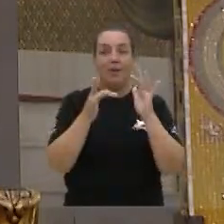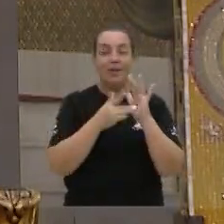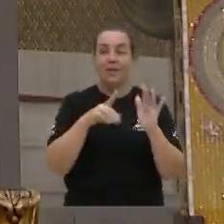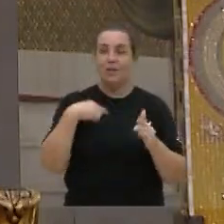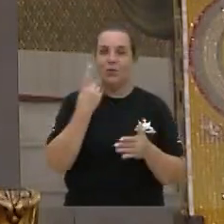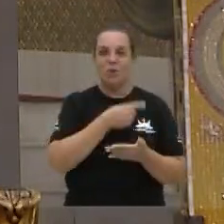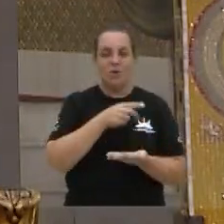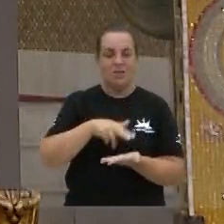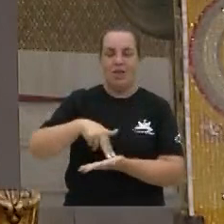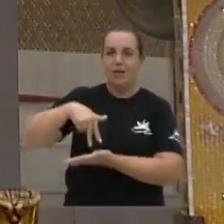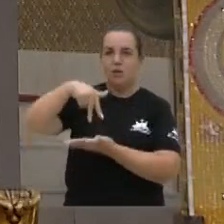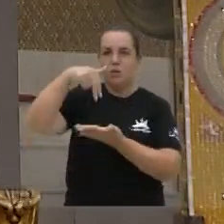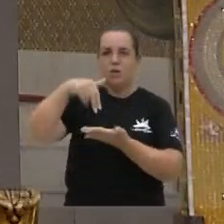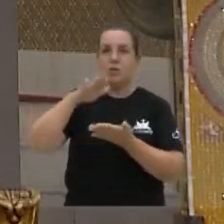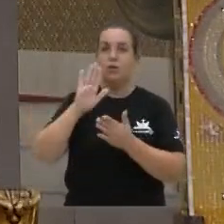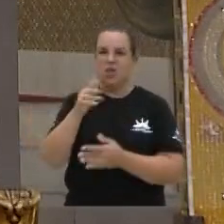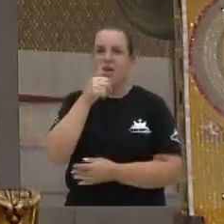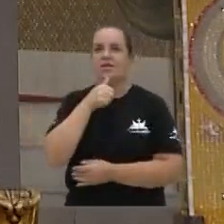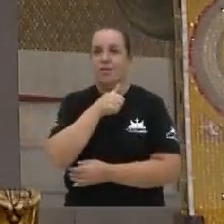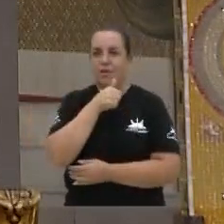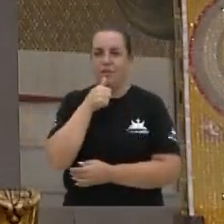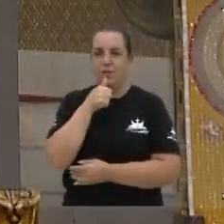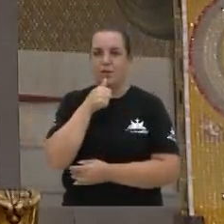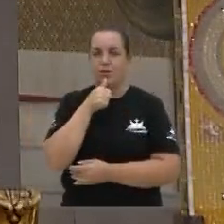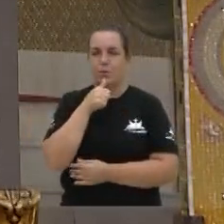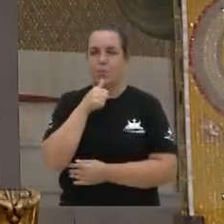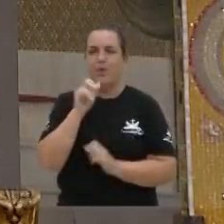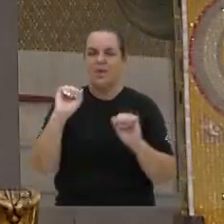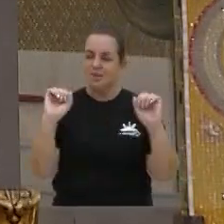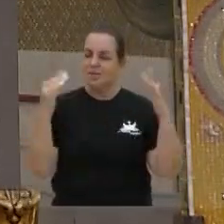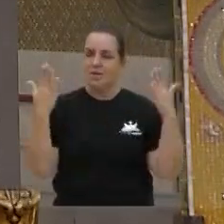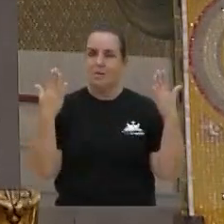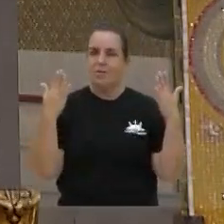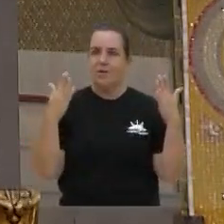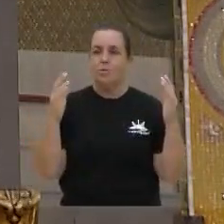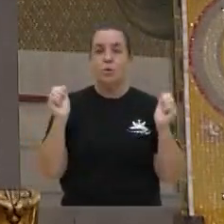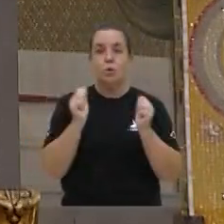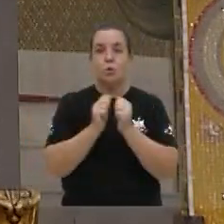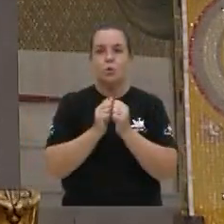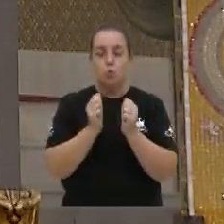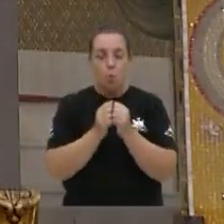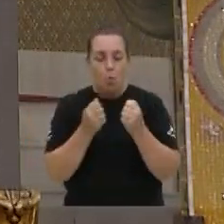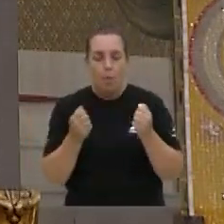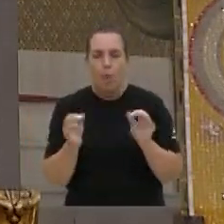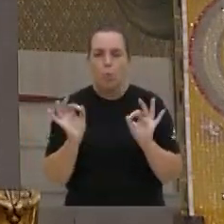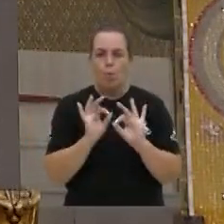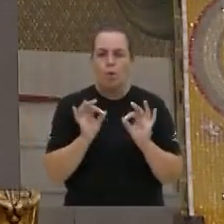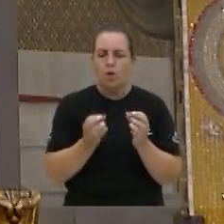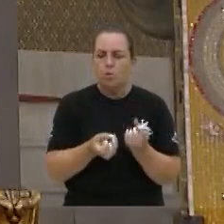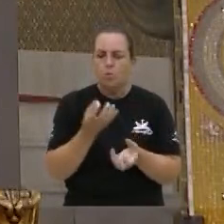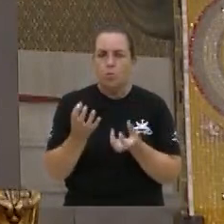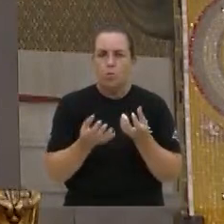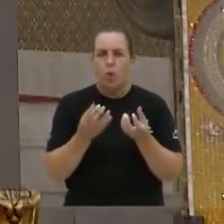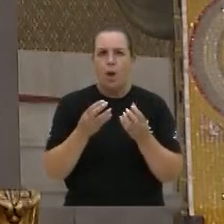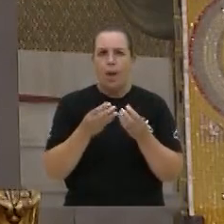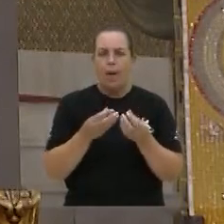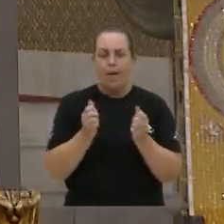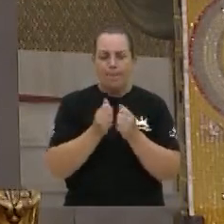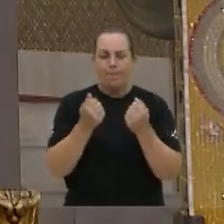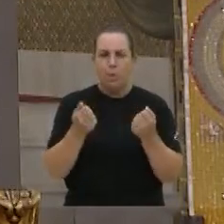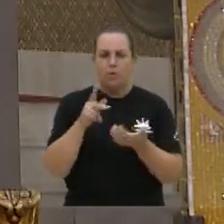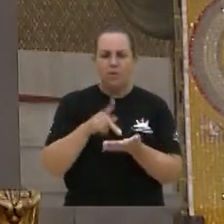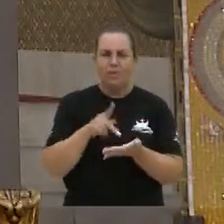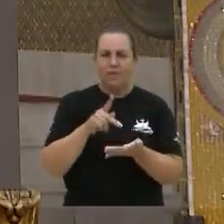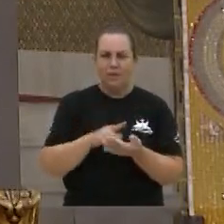nossa Páscoa, foi imolado. Celebremos a festa com o pão sem fermento, o pão da retidão e da